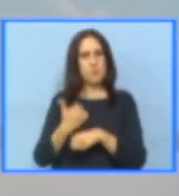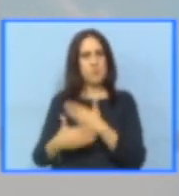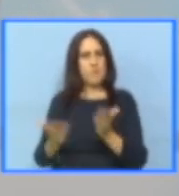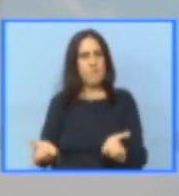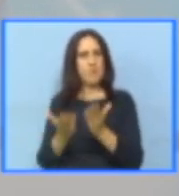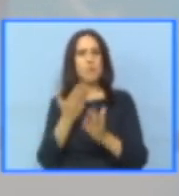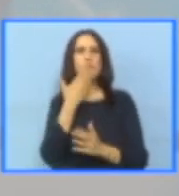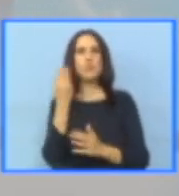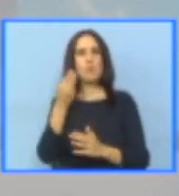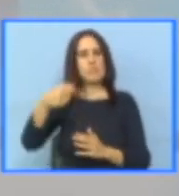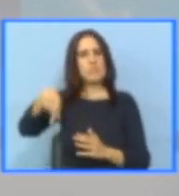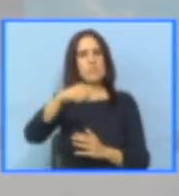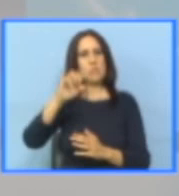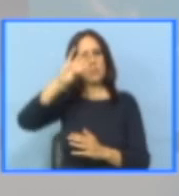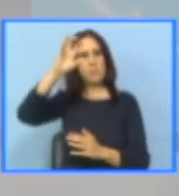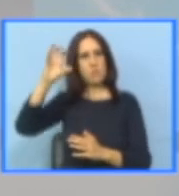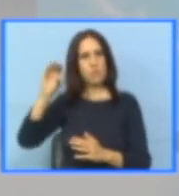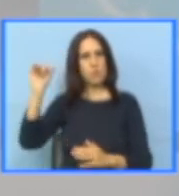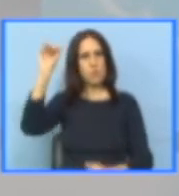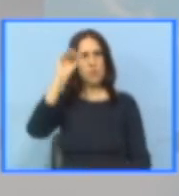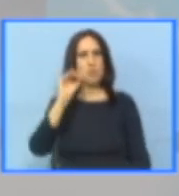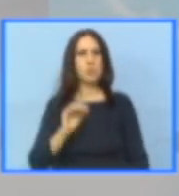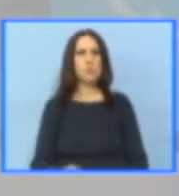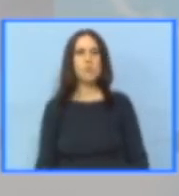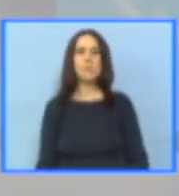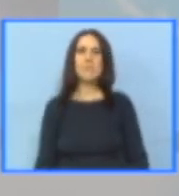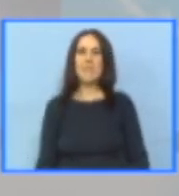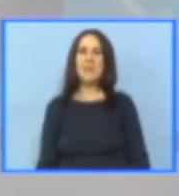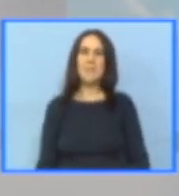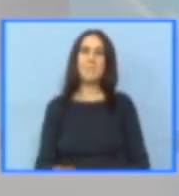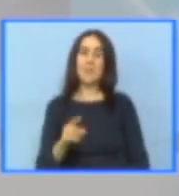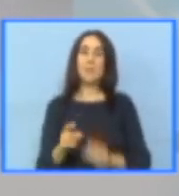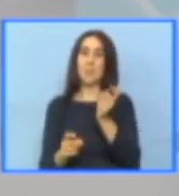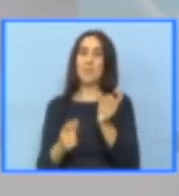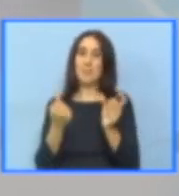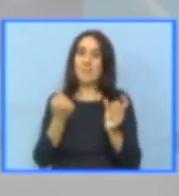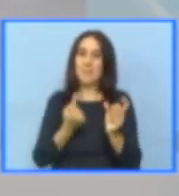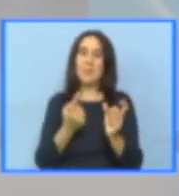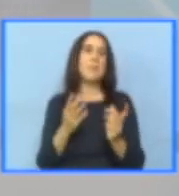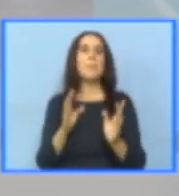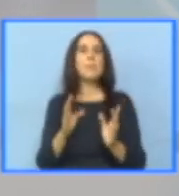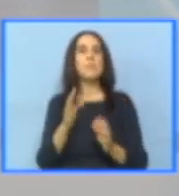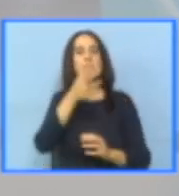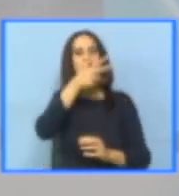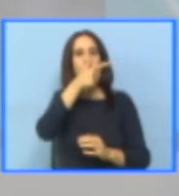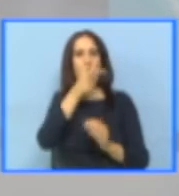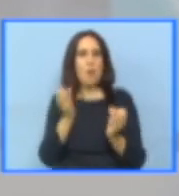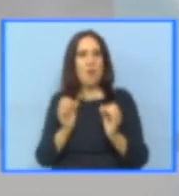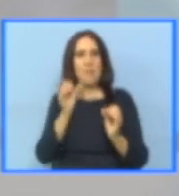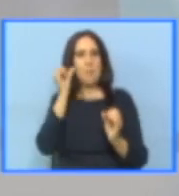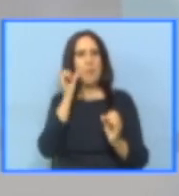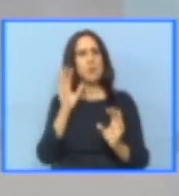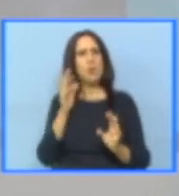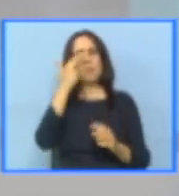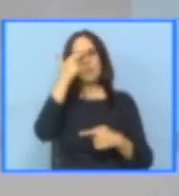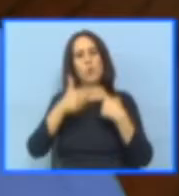destes jovens nestes países. A palavra é mesmo essa, é devia. Mas infelizmente ainda não existe. Existe já uma longa